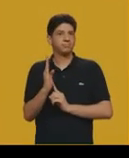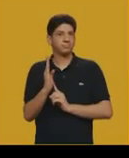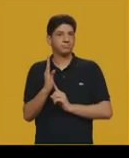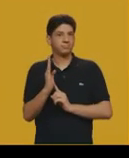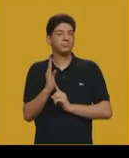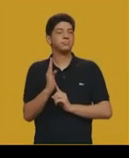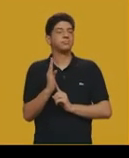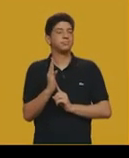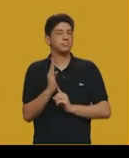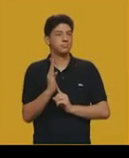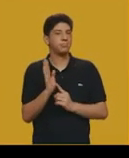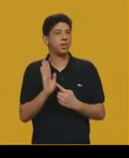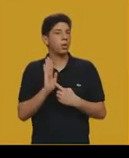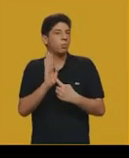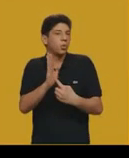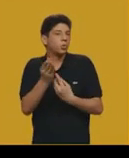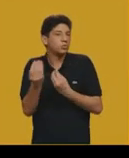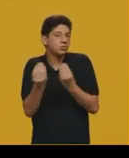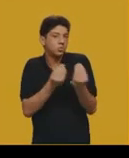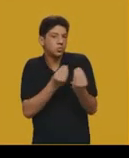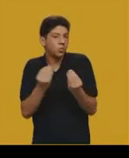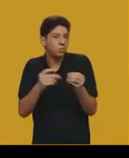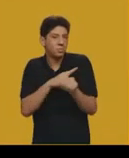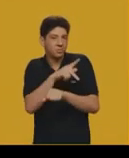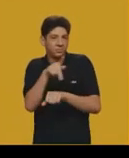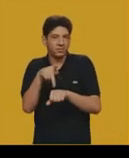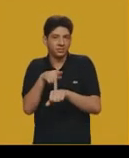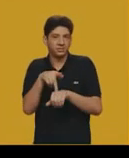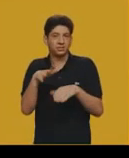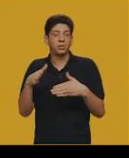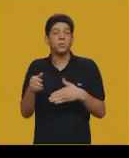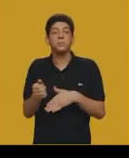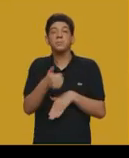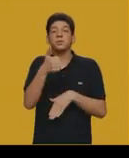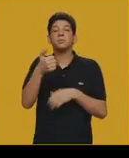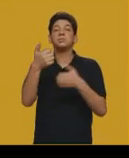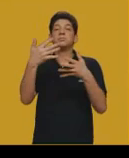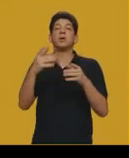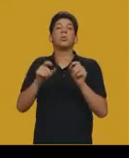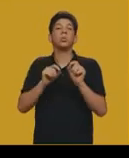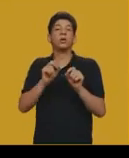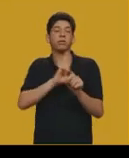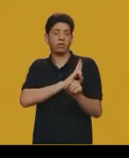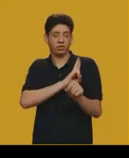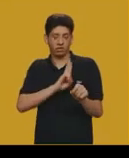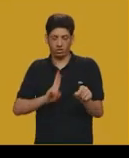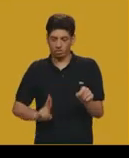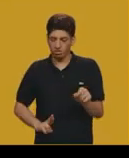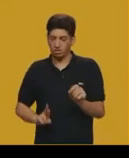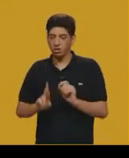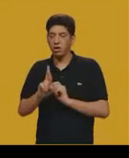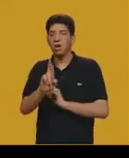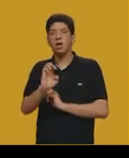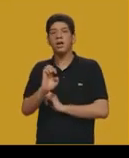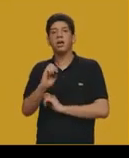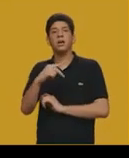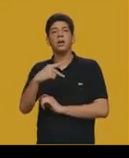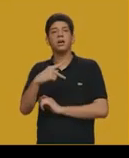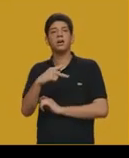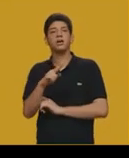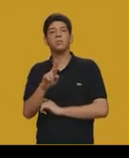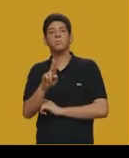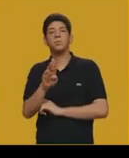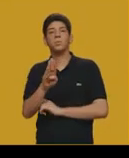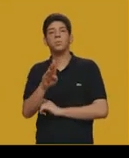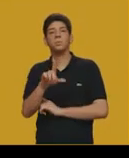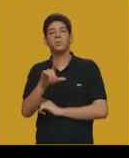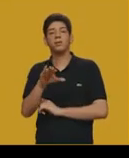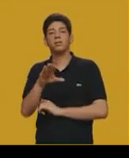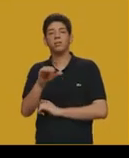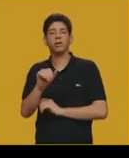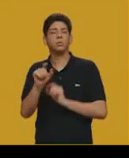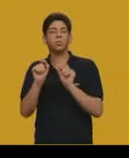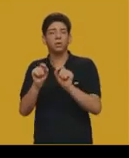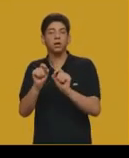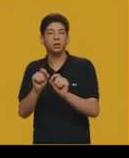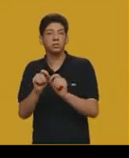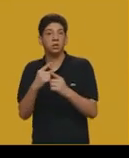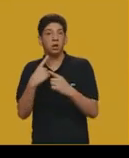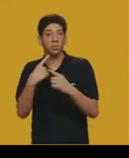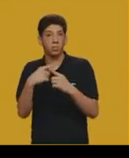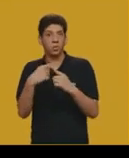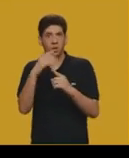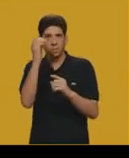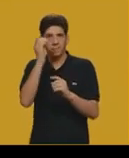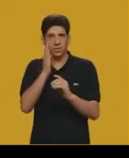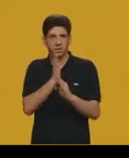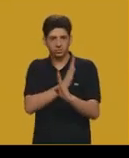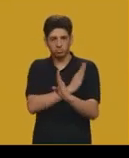nosso país. E a primeira coisa que tem que ser explicada é o que é república, né? Porque o Brasil, até a proclamação da República,